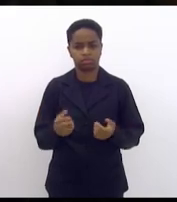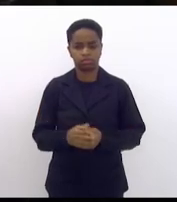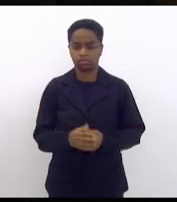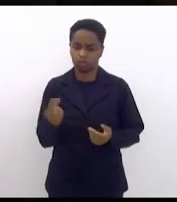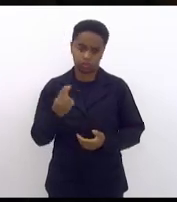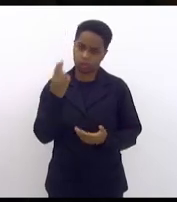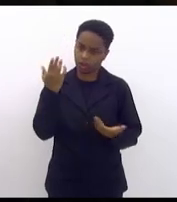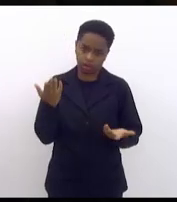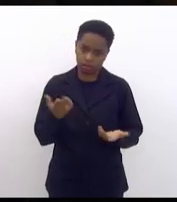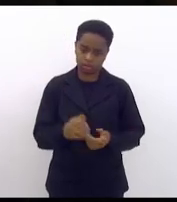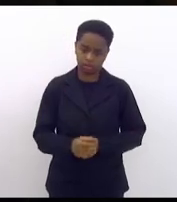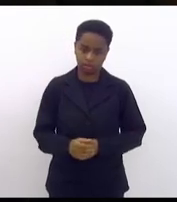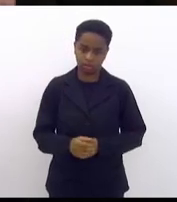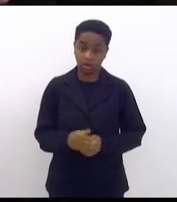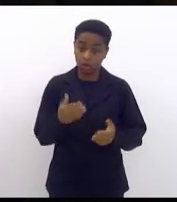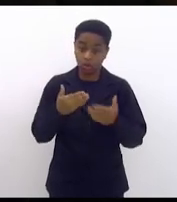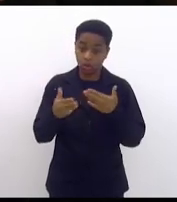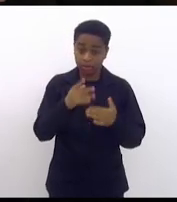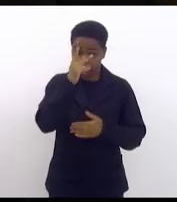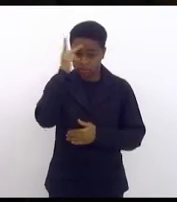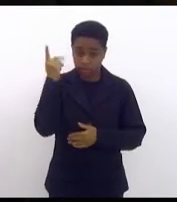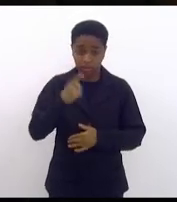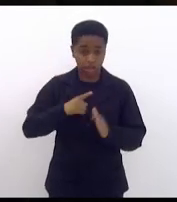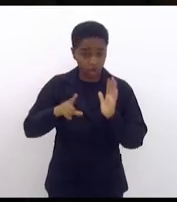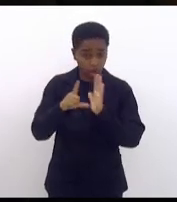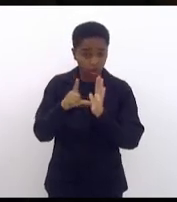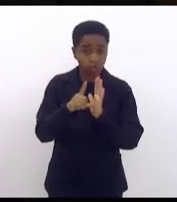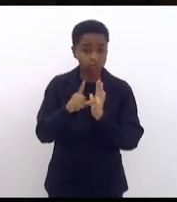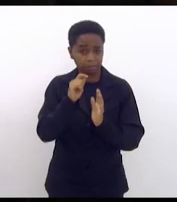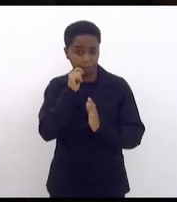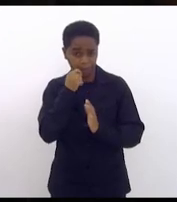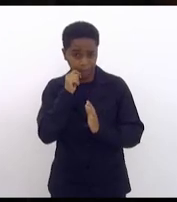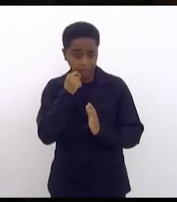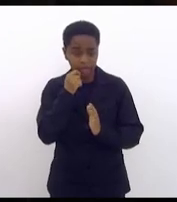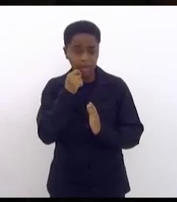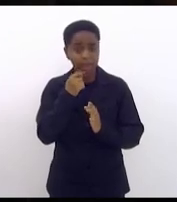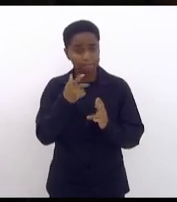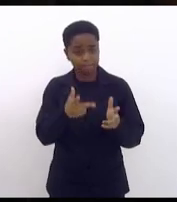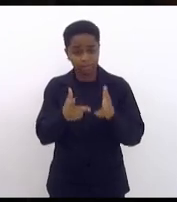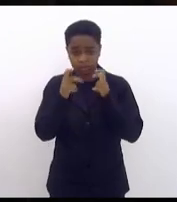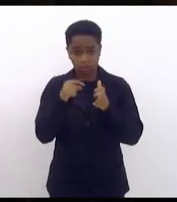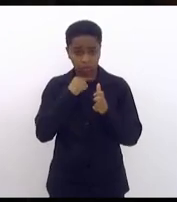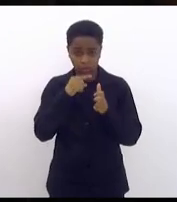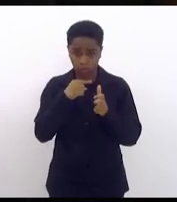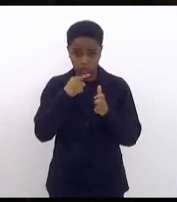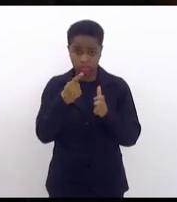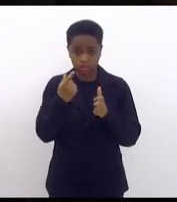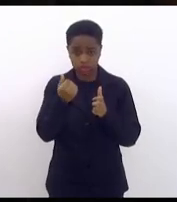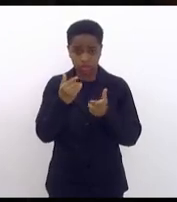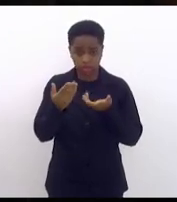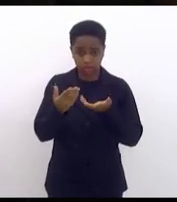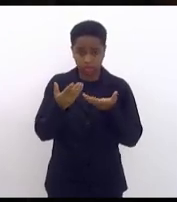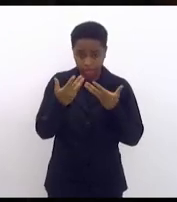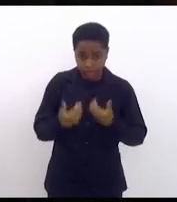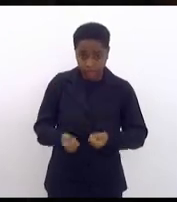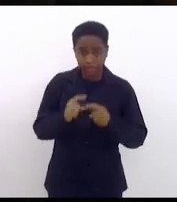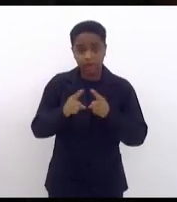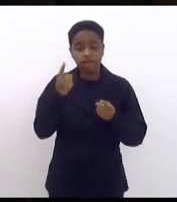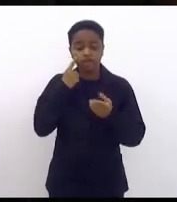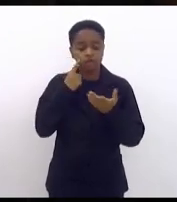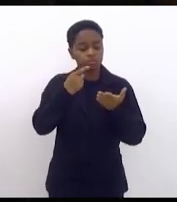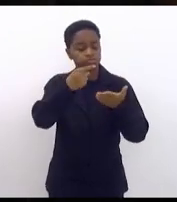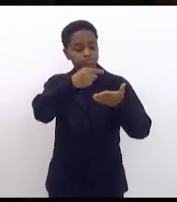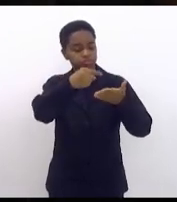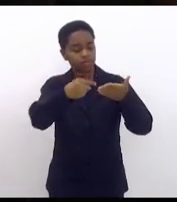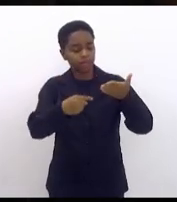Isso não dá. Qualquer dono de padaria viu que não consegue fechar o orçamento, vai pegar lá os boletinhos na gaveta de quem pegou fiado e